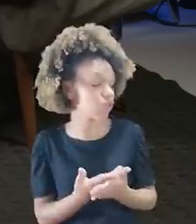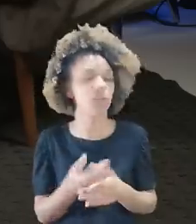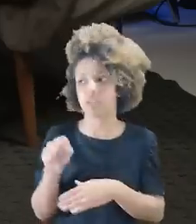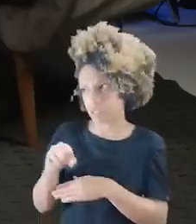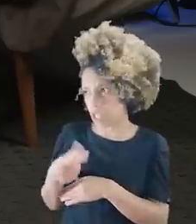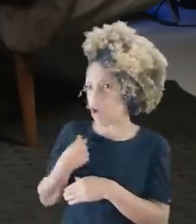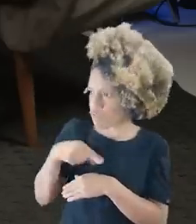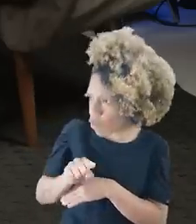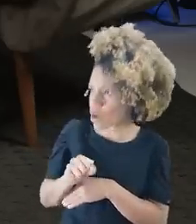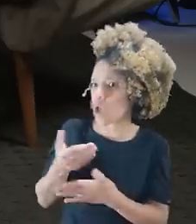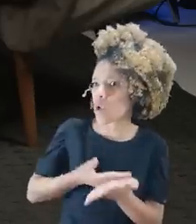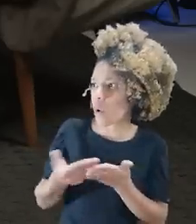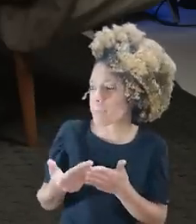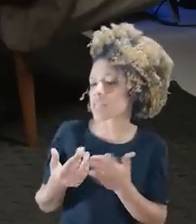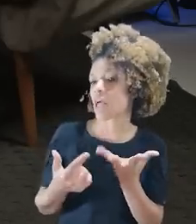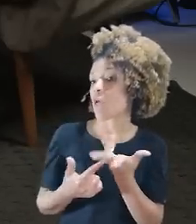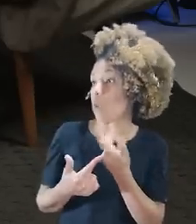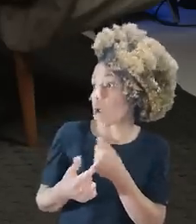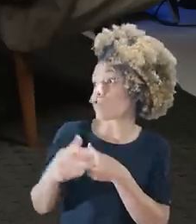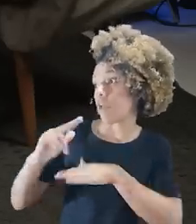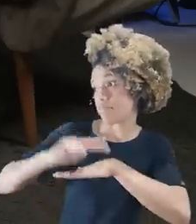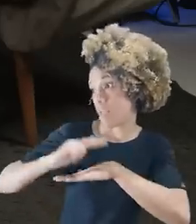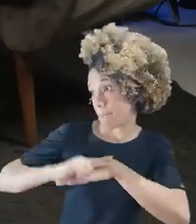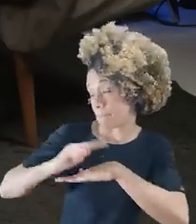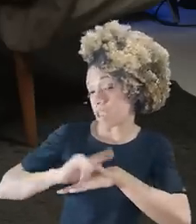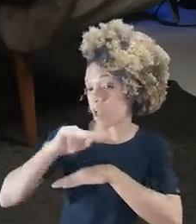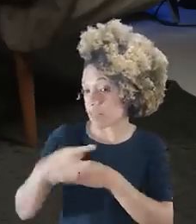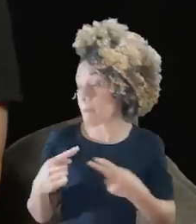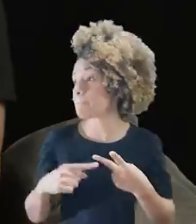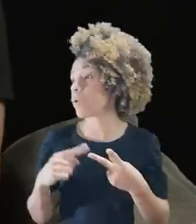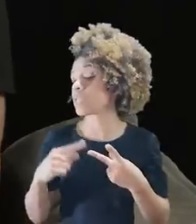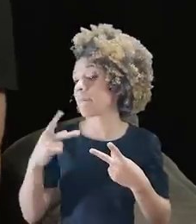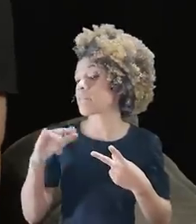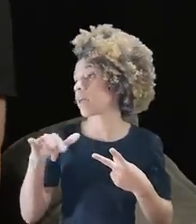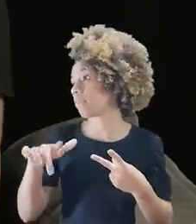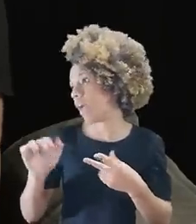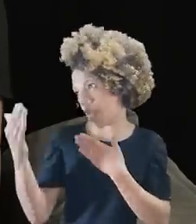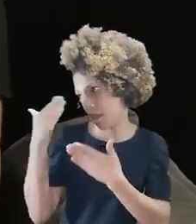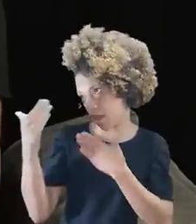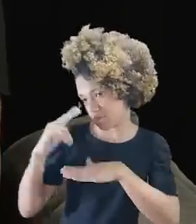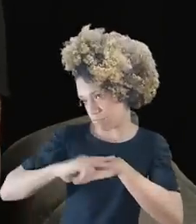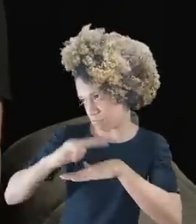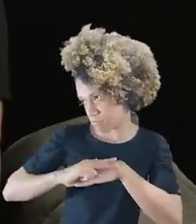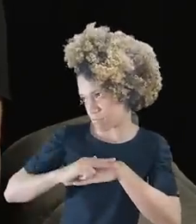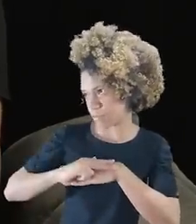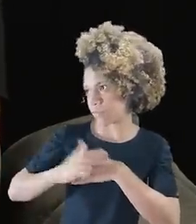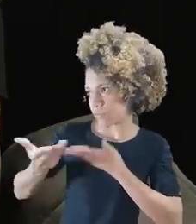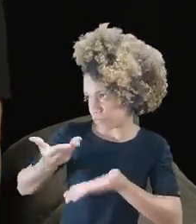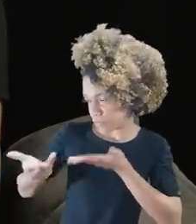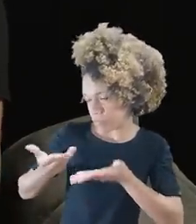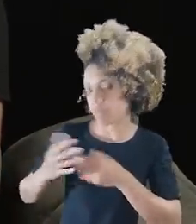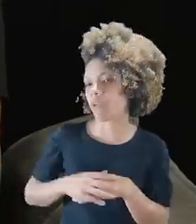falou essas pessoas Deus vai trazer para você sim porque igual você falou assim para mim é que você falou eu não queria no começo tá por ISO que ae descobre assim pera aí mano eu vou numa